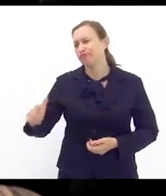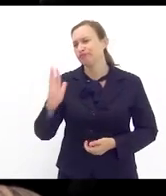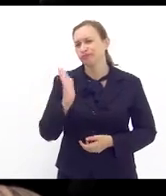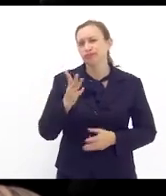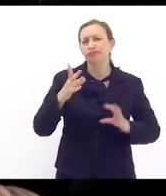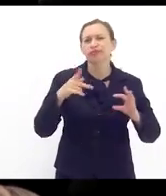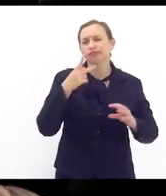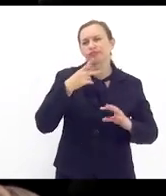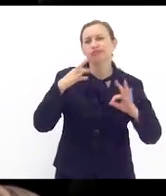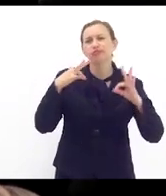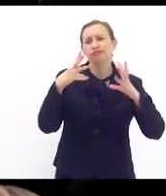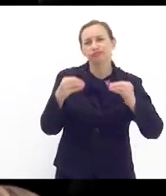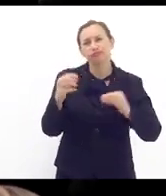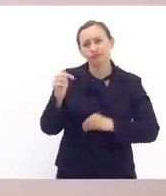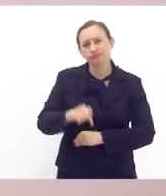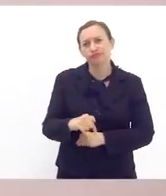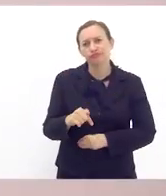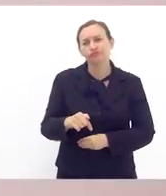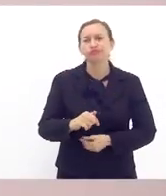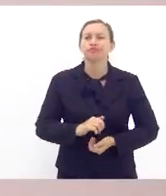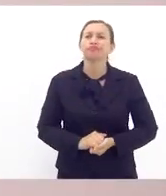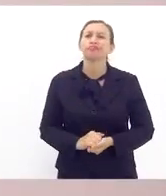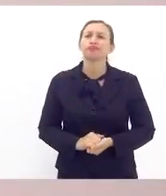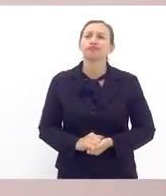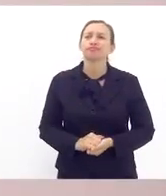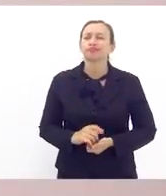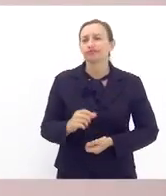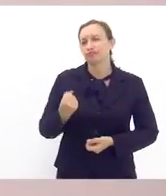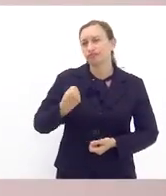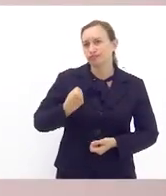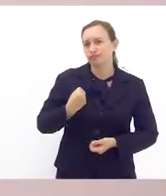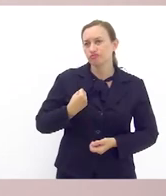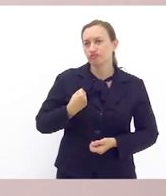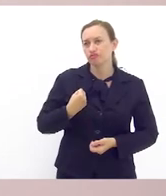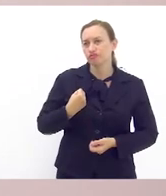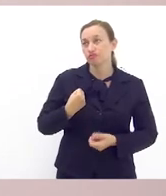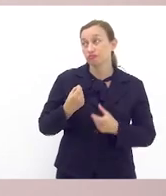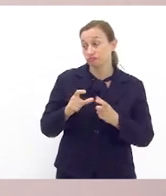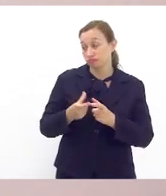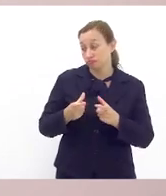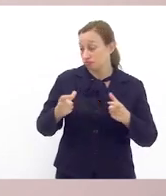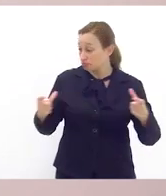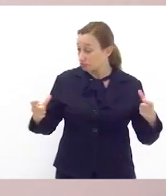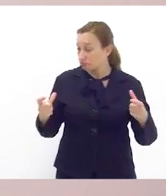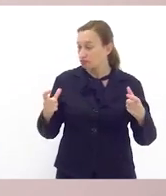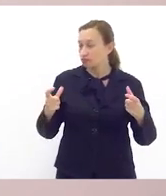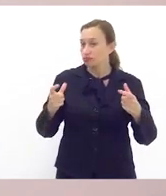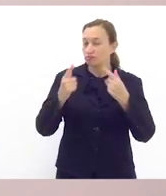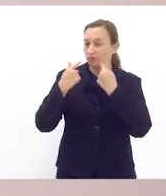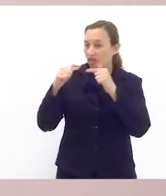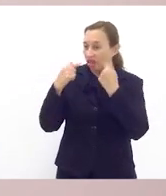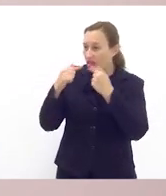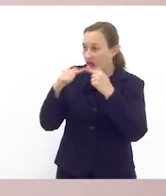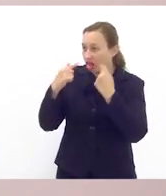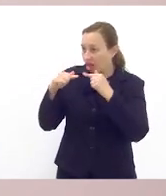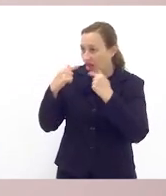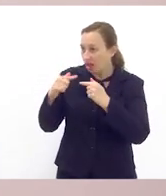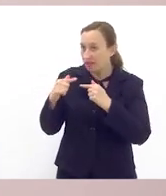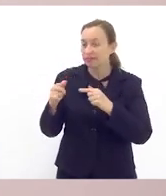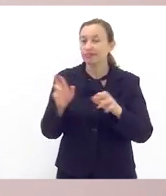foi dito tudo aqui né Nós temos um número expressivo de reclamações em relação